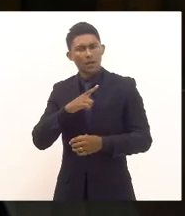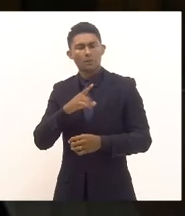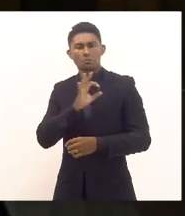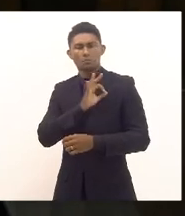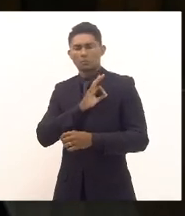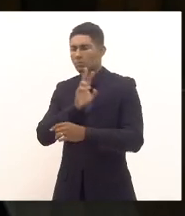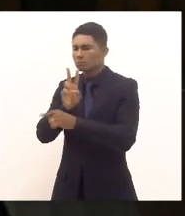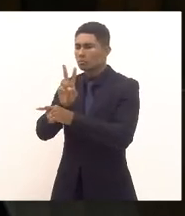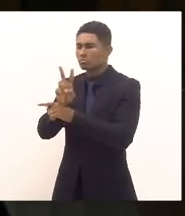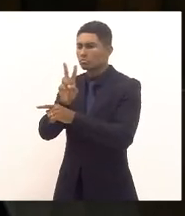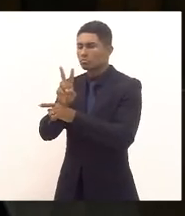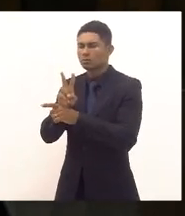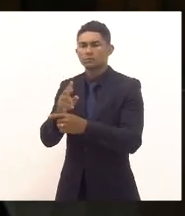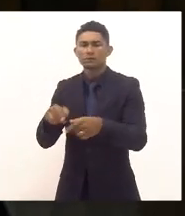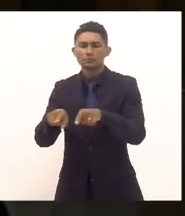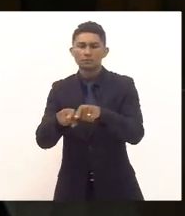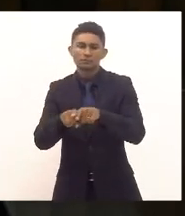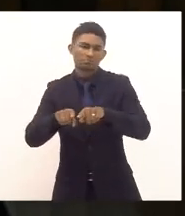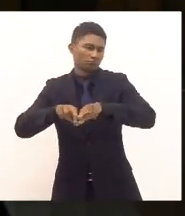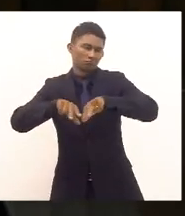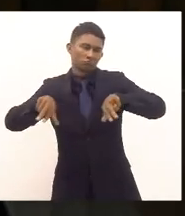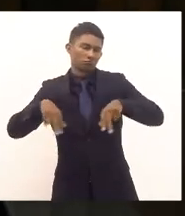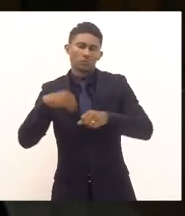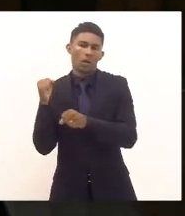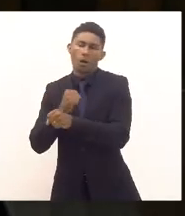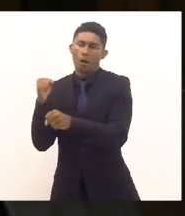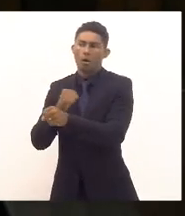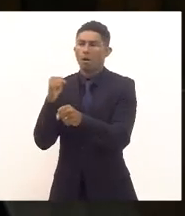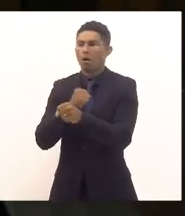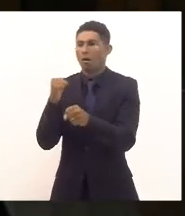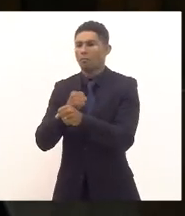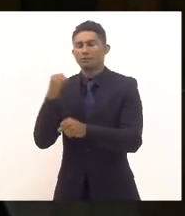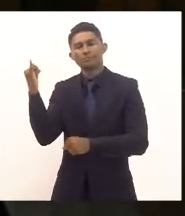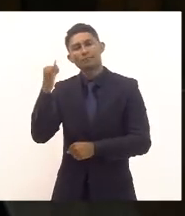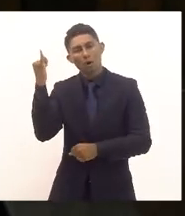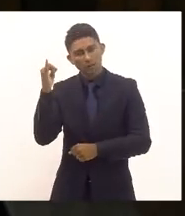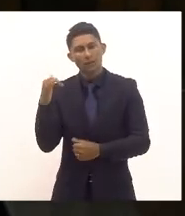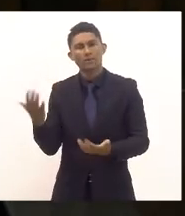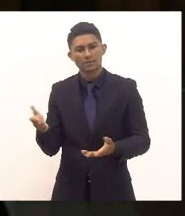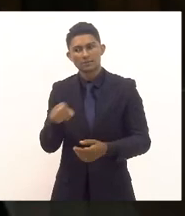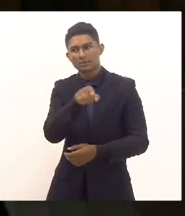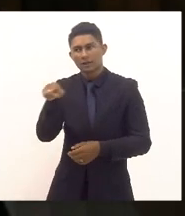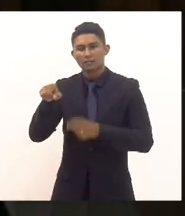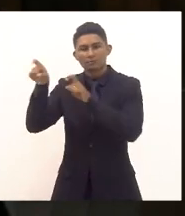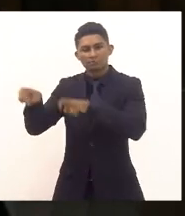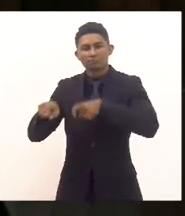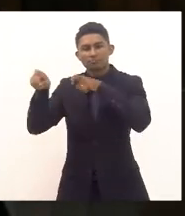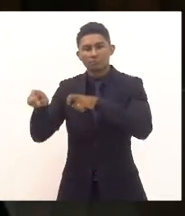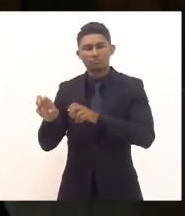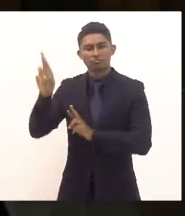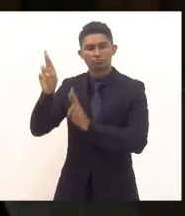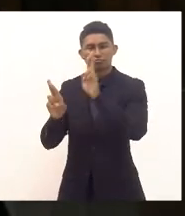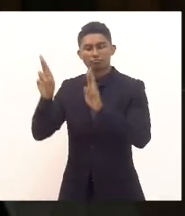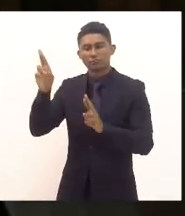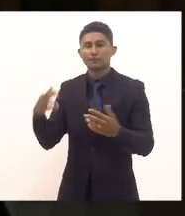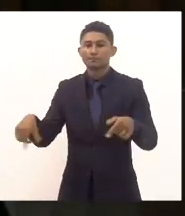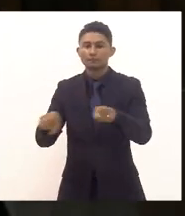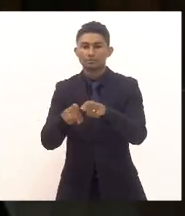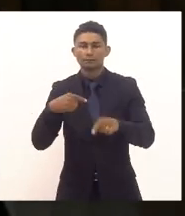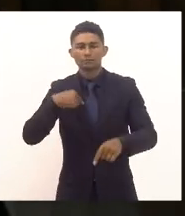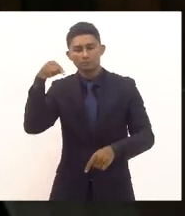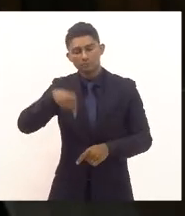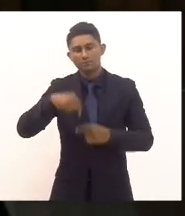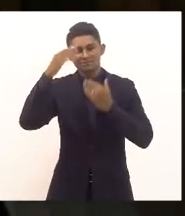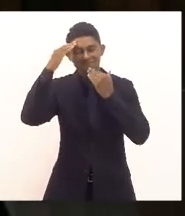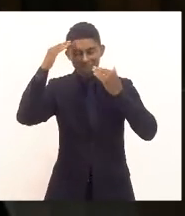estrada colocação de bica corrida obra importantíssima para o nosso produtor rural e quero aqui deixar esse